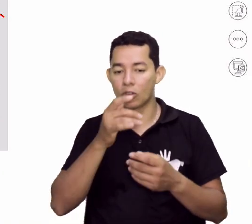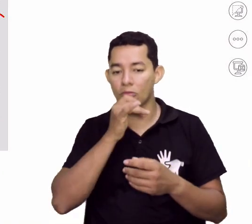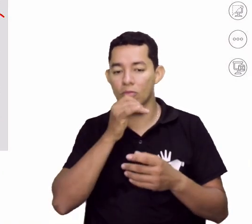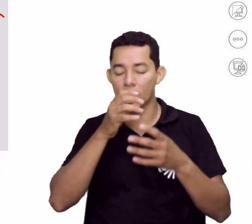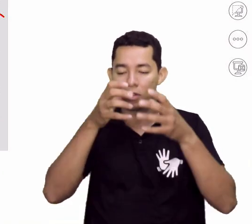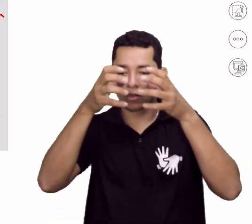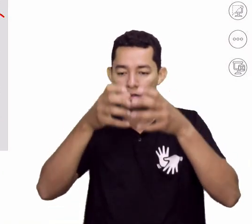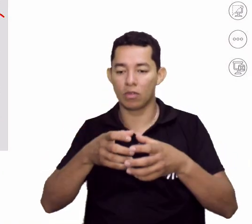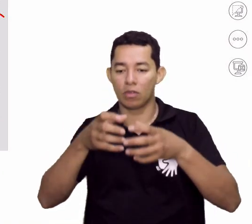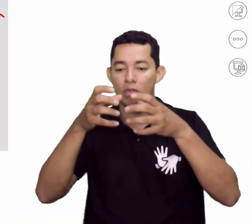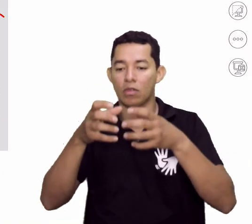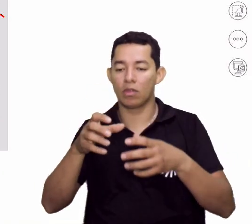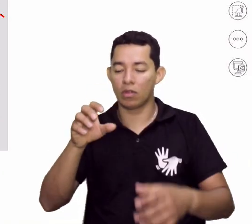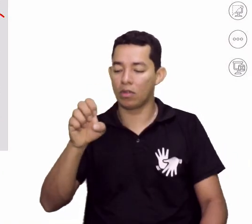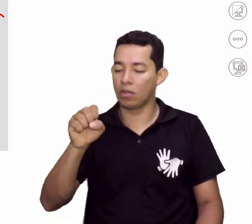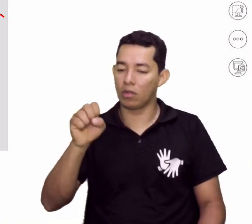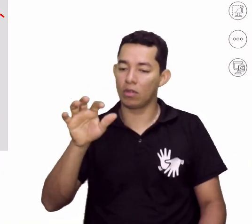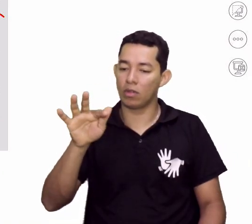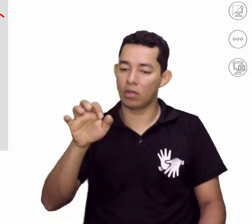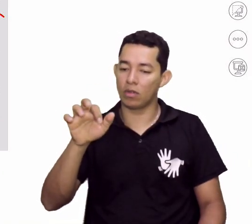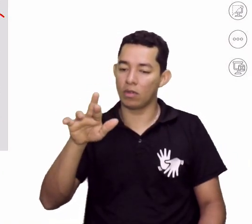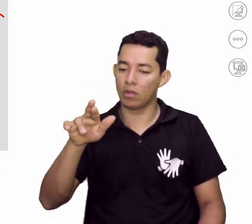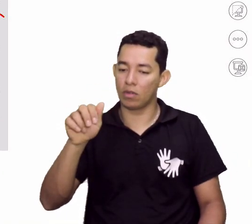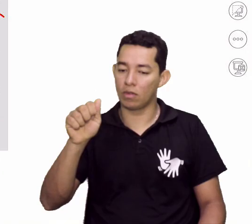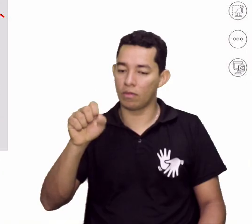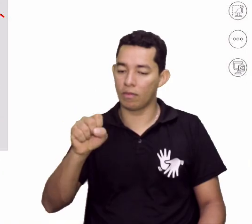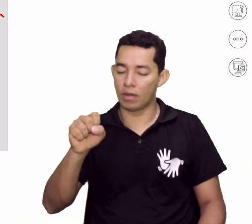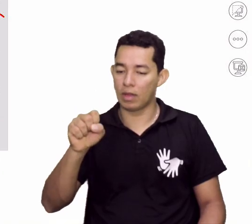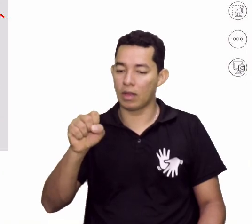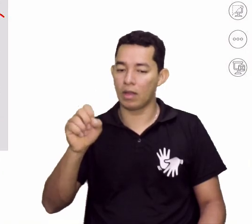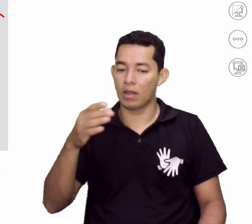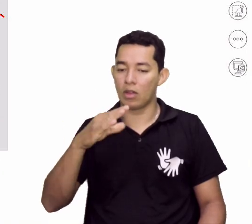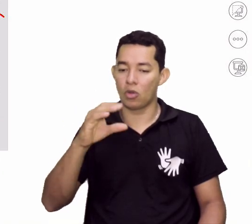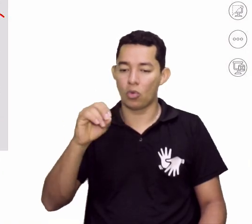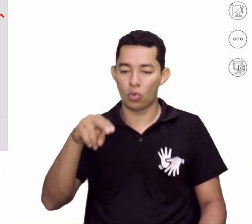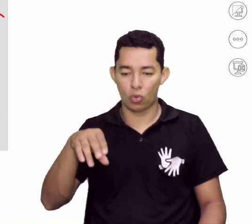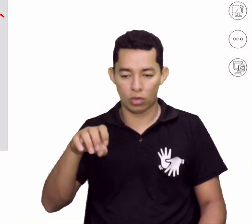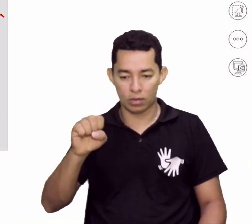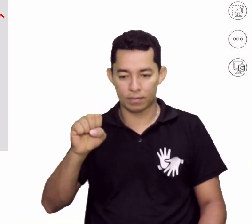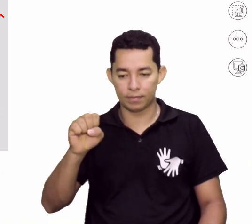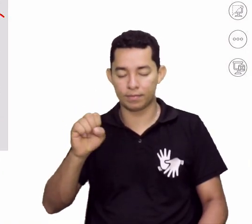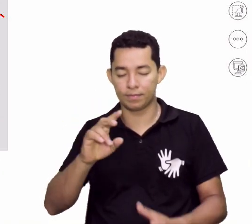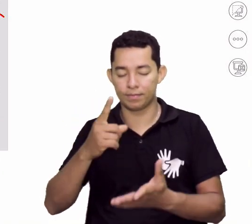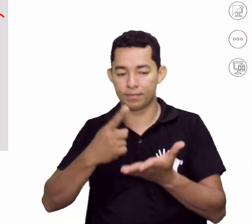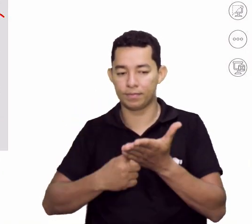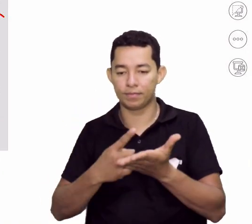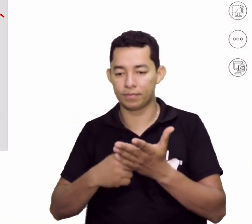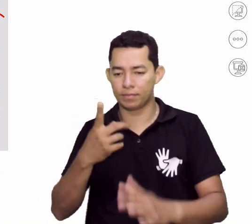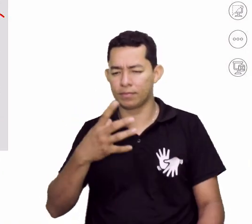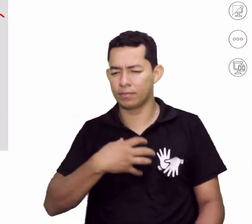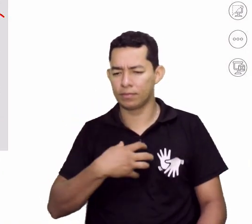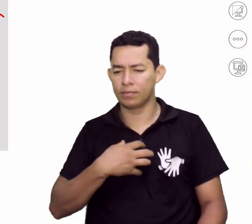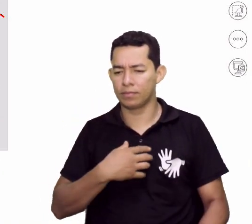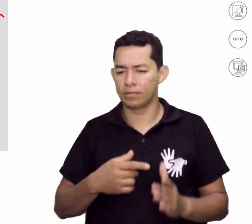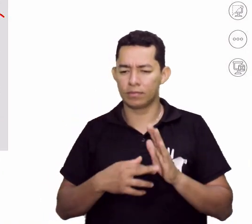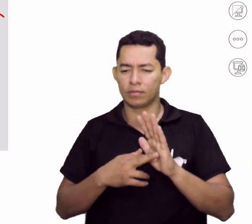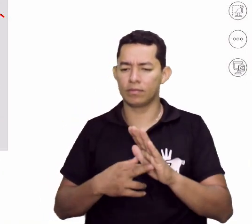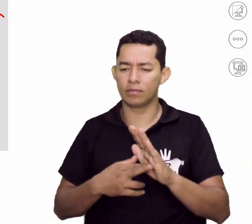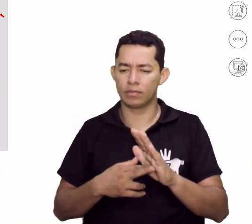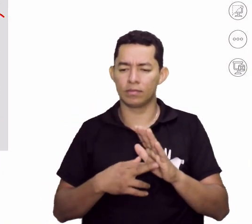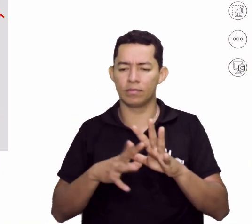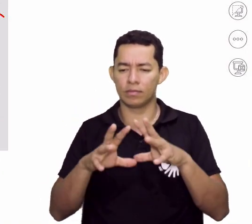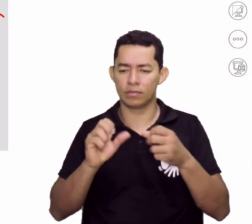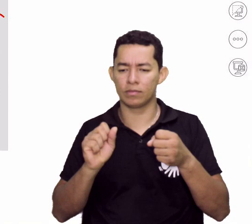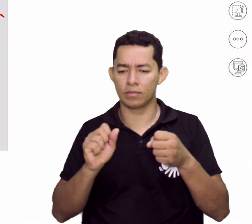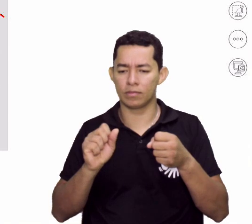cilindros, esferas e cones. Eles combinavam de um jeito, né, a apresentar formas, mas